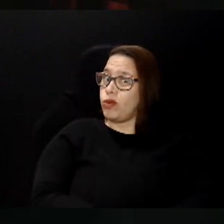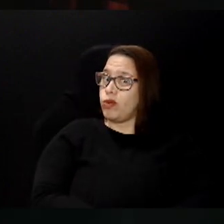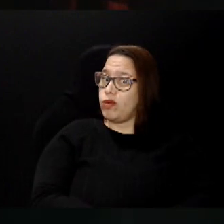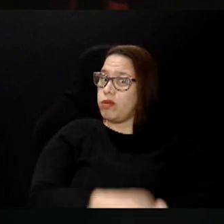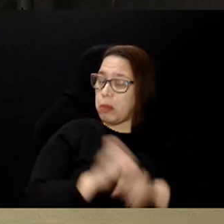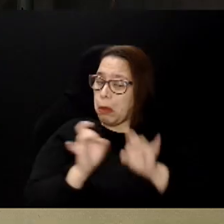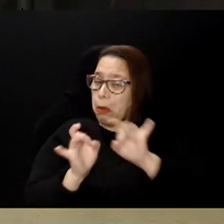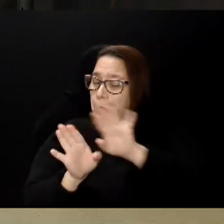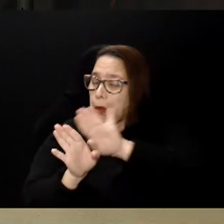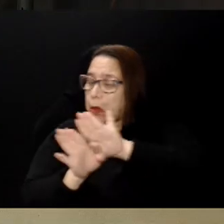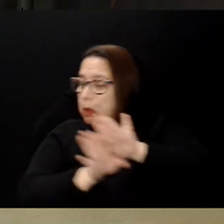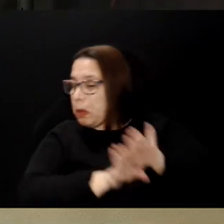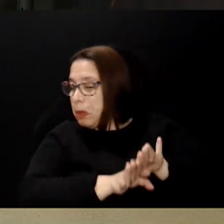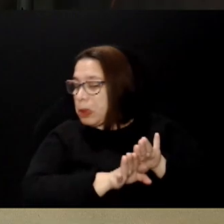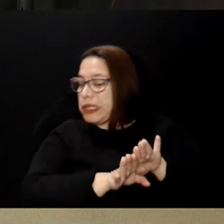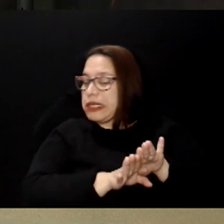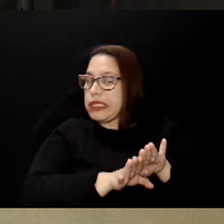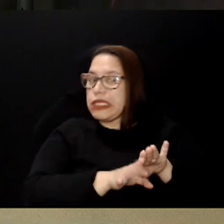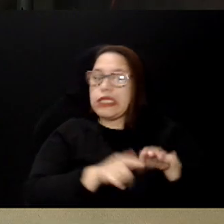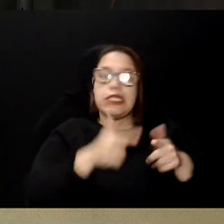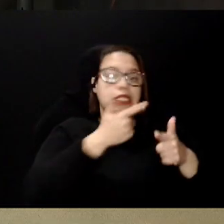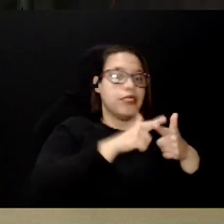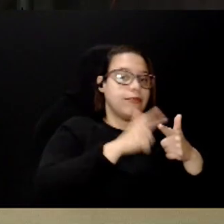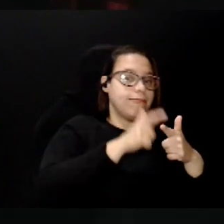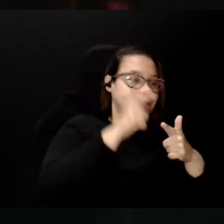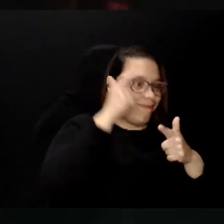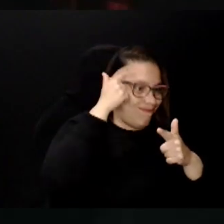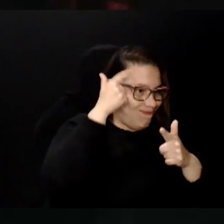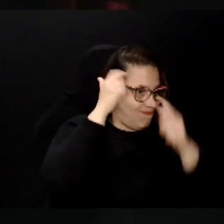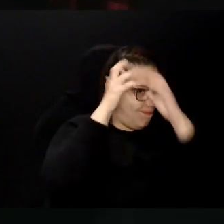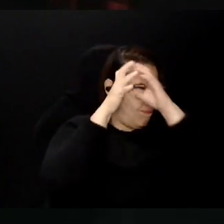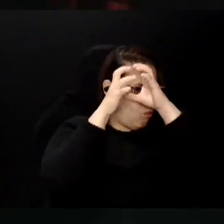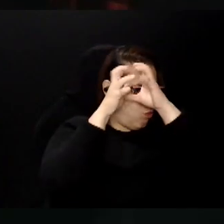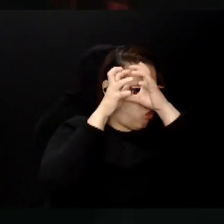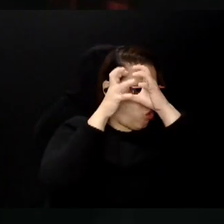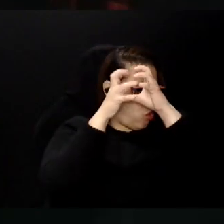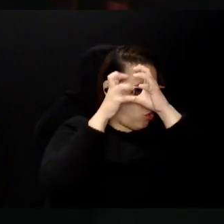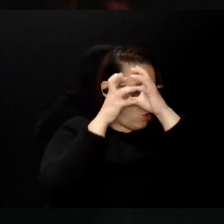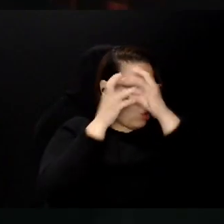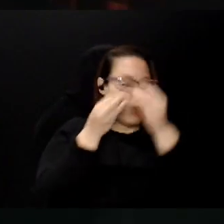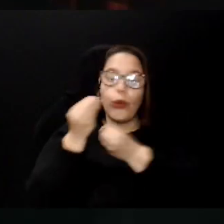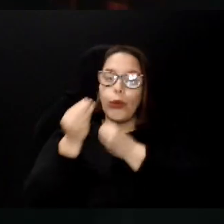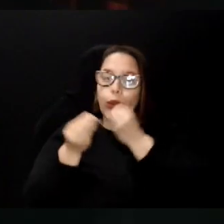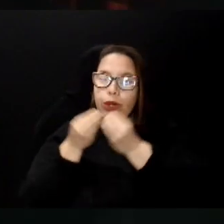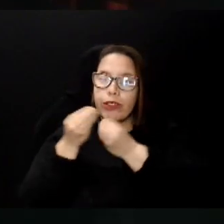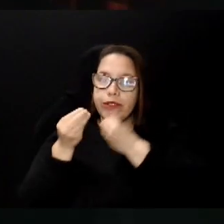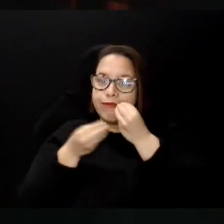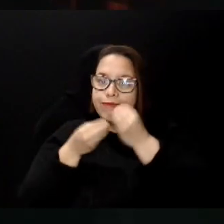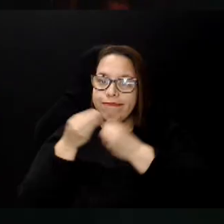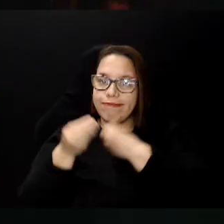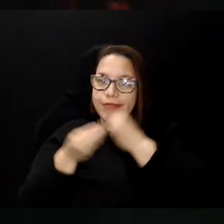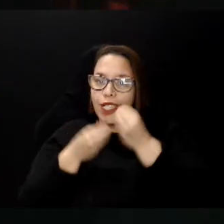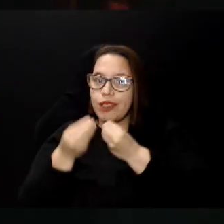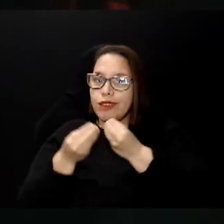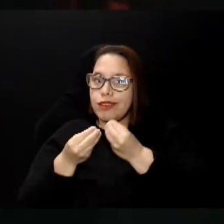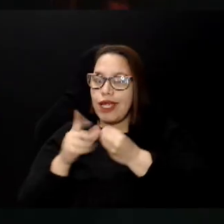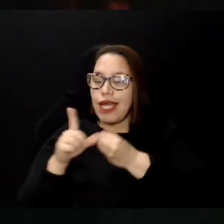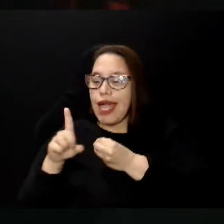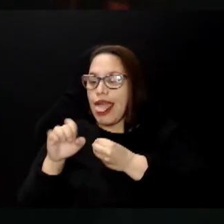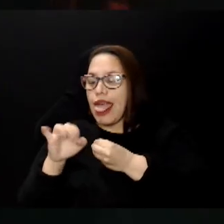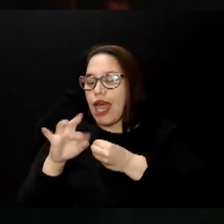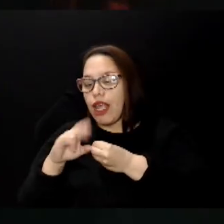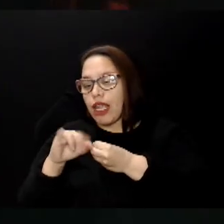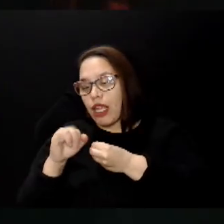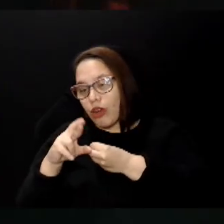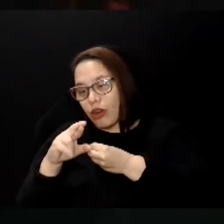é? O problema é que atrofia, né? Exatamente. E aí, como faz para desatrofiar, né? Tem como a gente correr atrás?